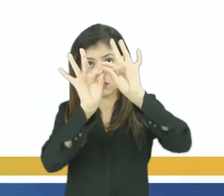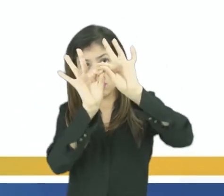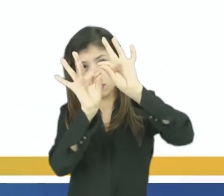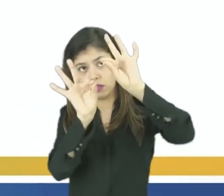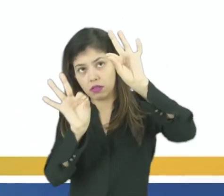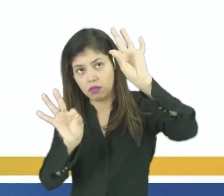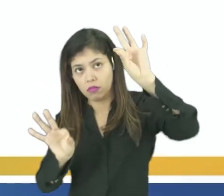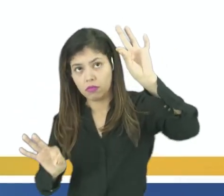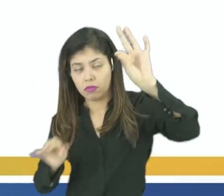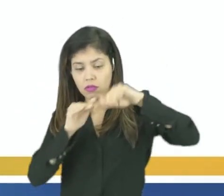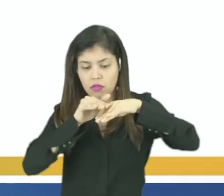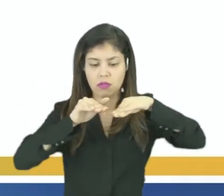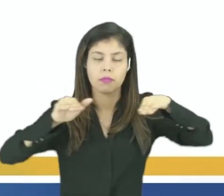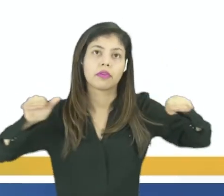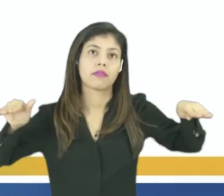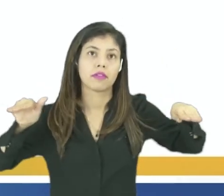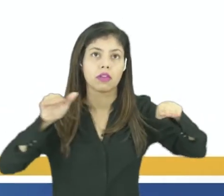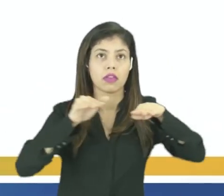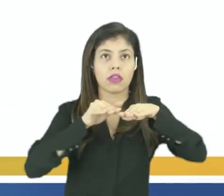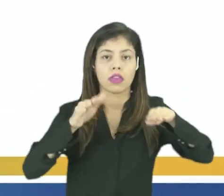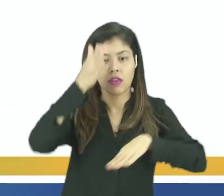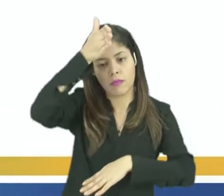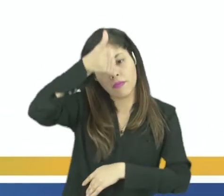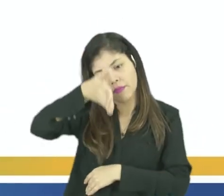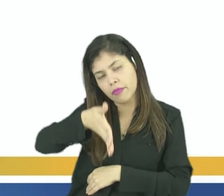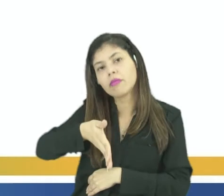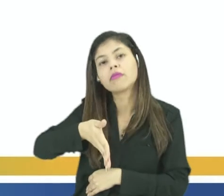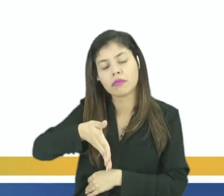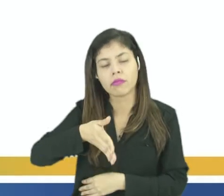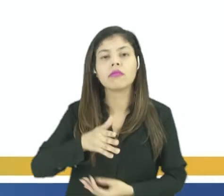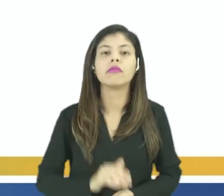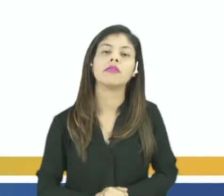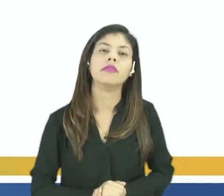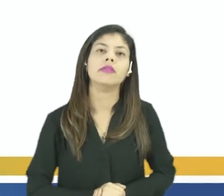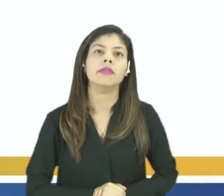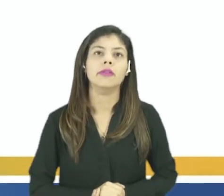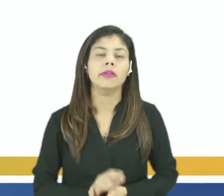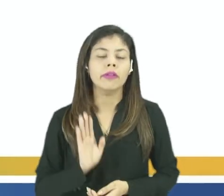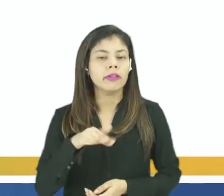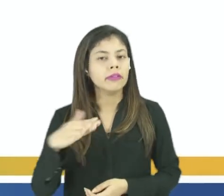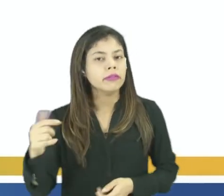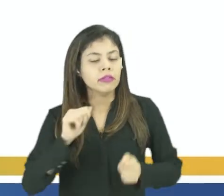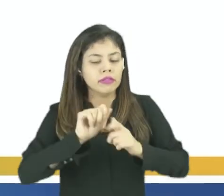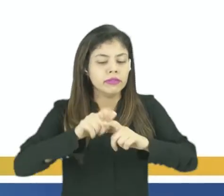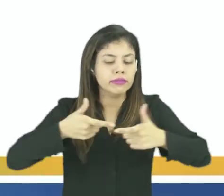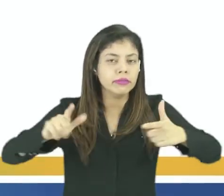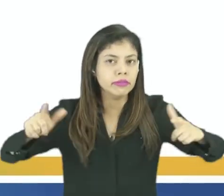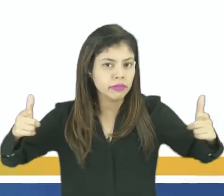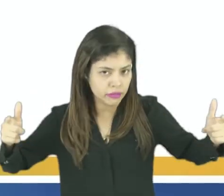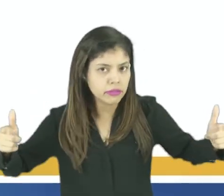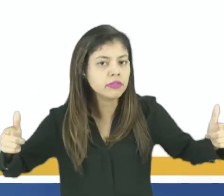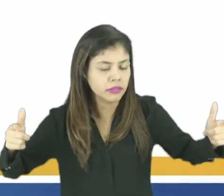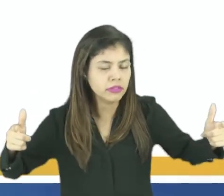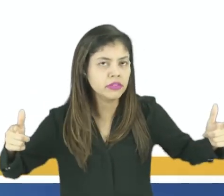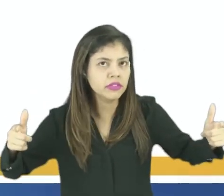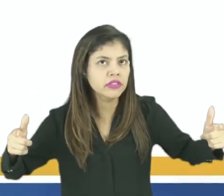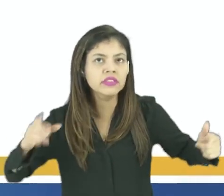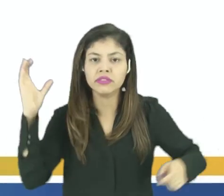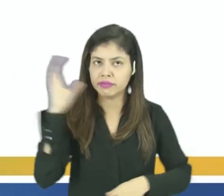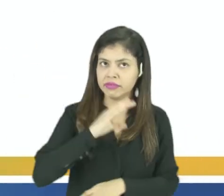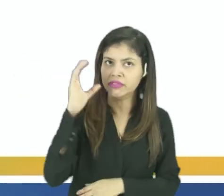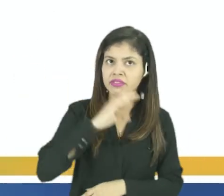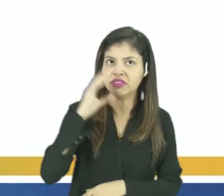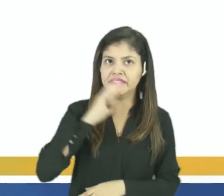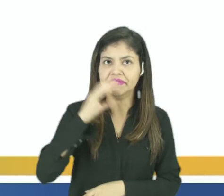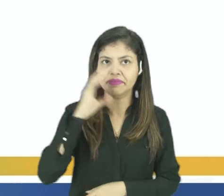sofre um desvio aqui por causa da alteração da velocidade e comprimento de onda. Então, agora nós vamos falar